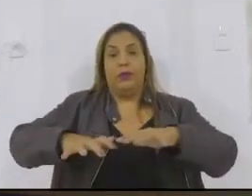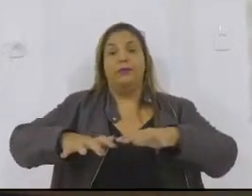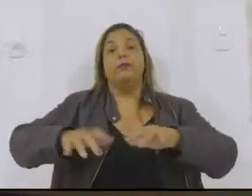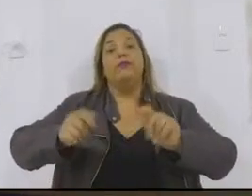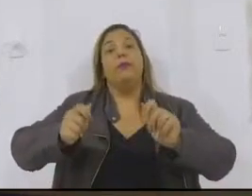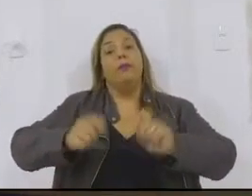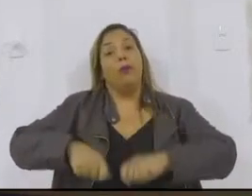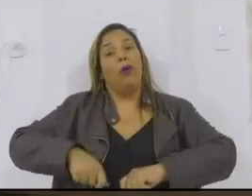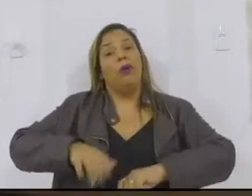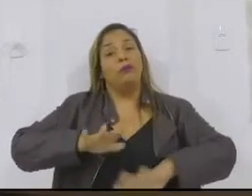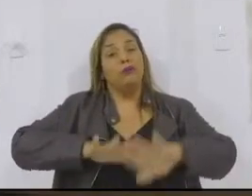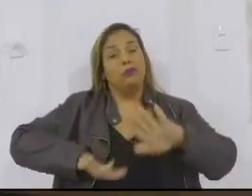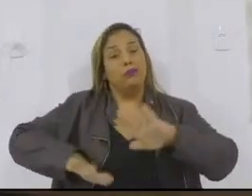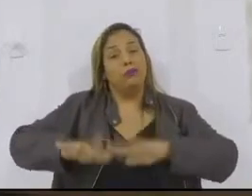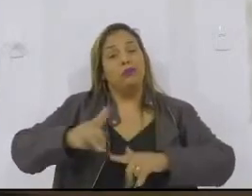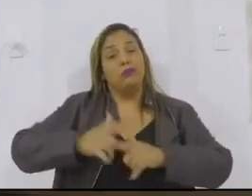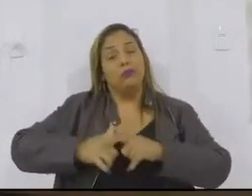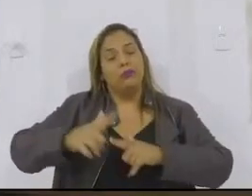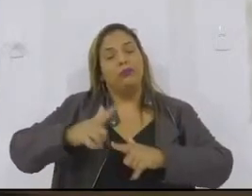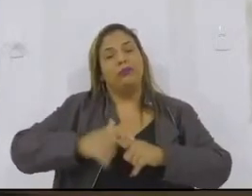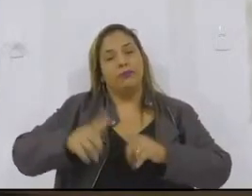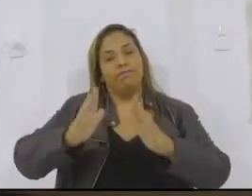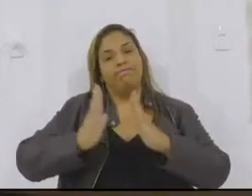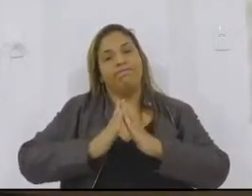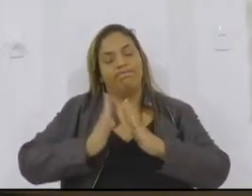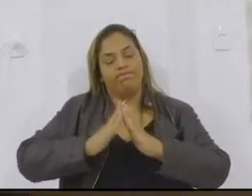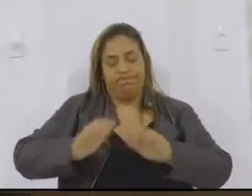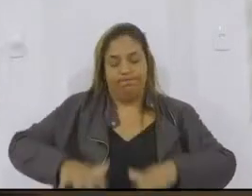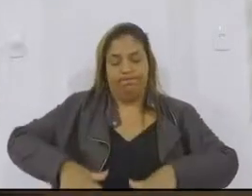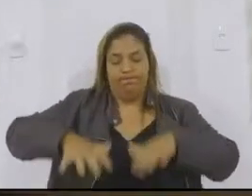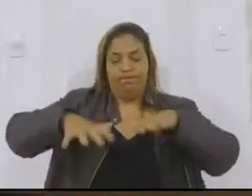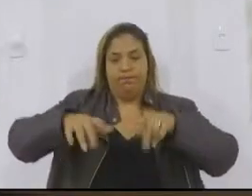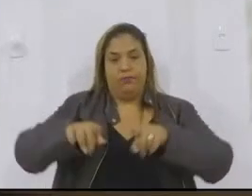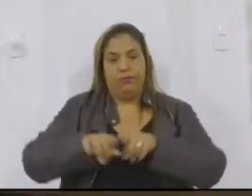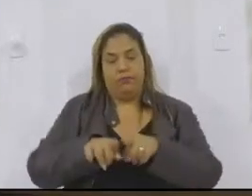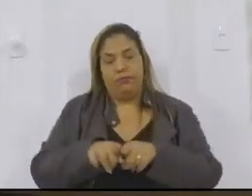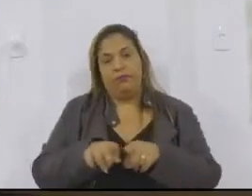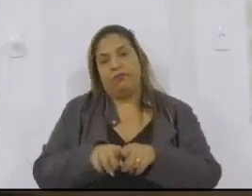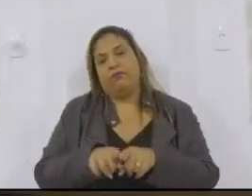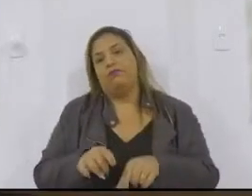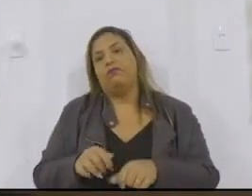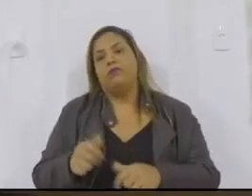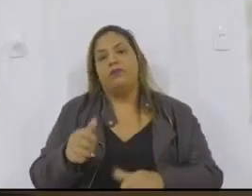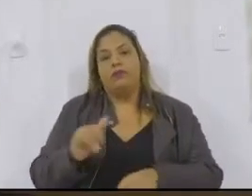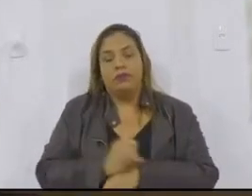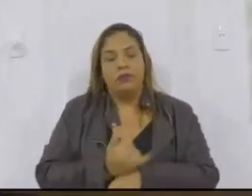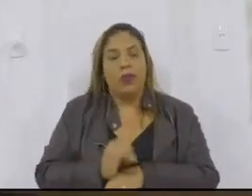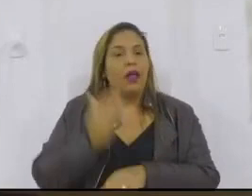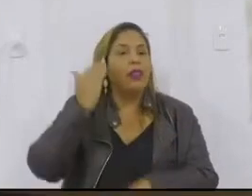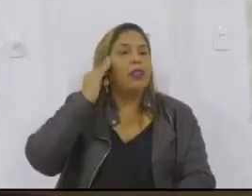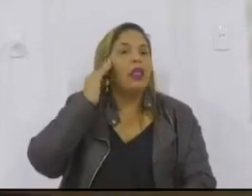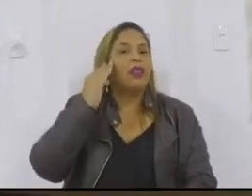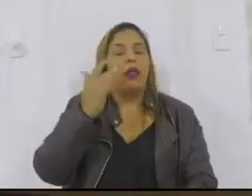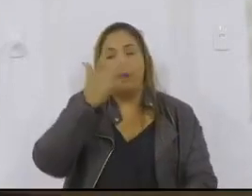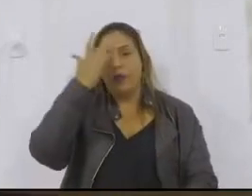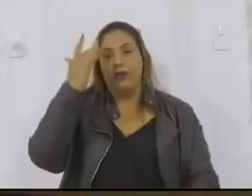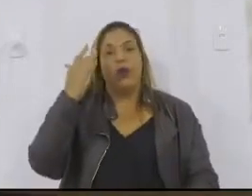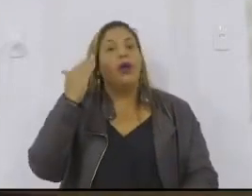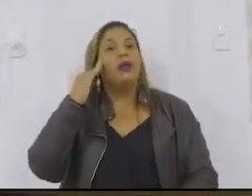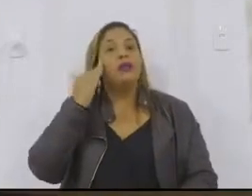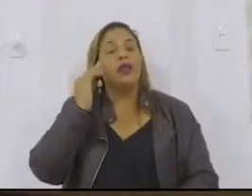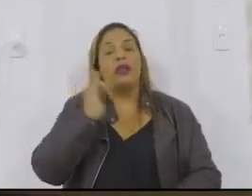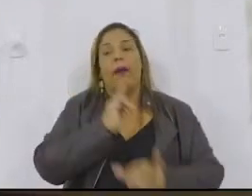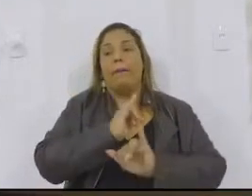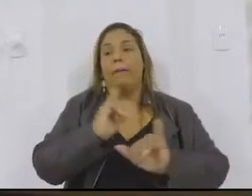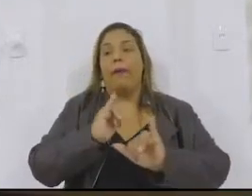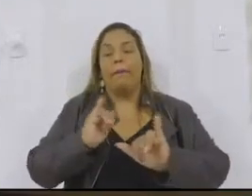residência. A proposta visa implementar uma reeducação e ações de conscientização sobre descarte correto de